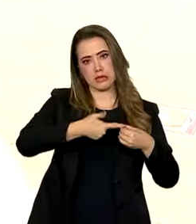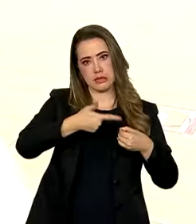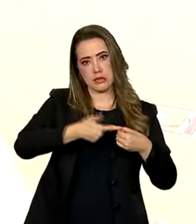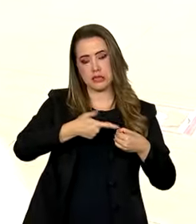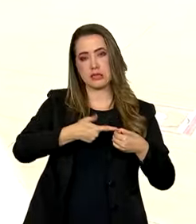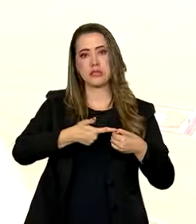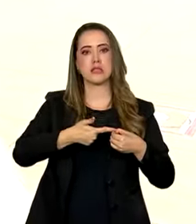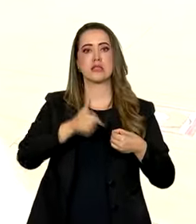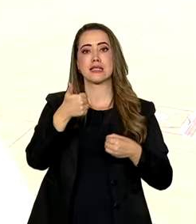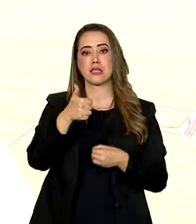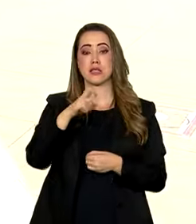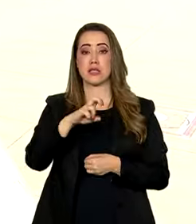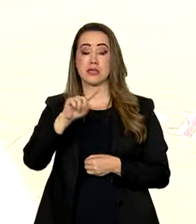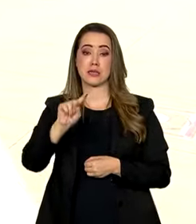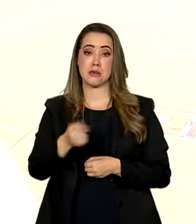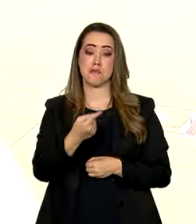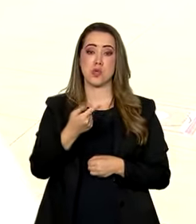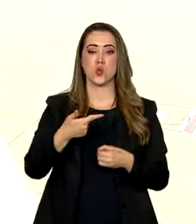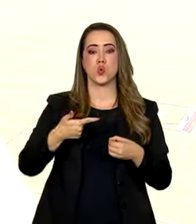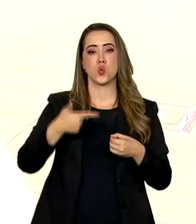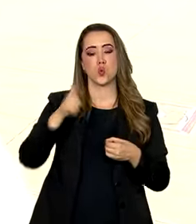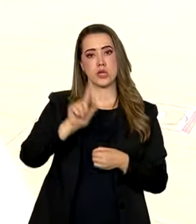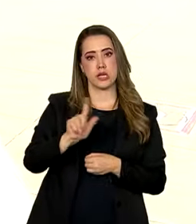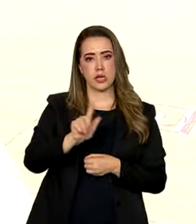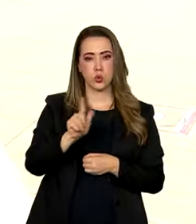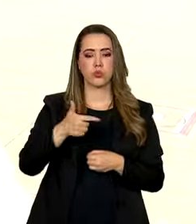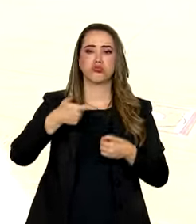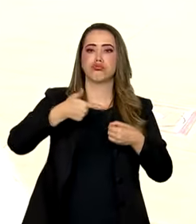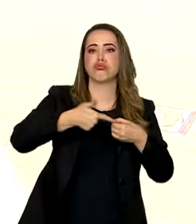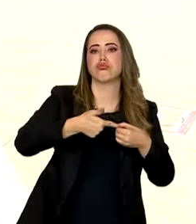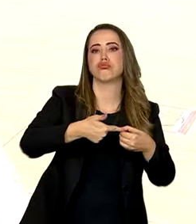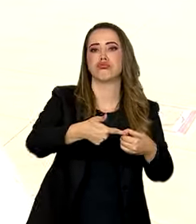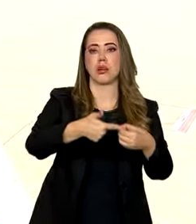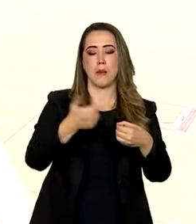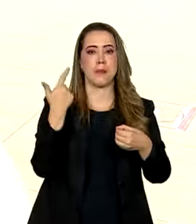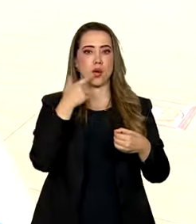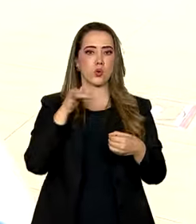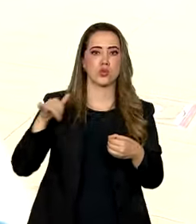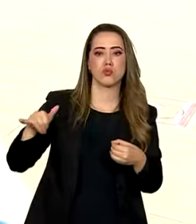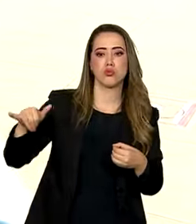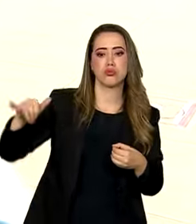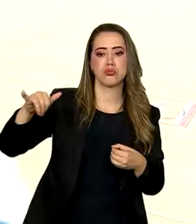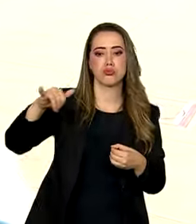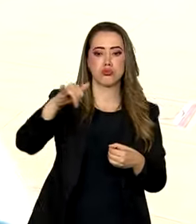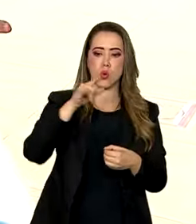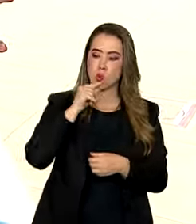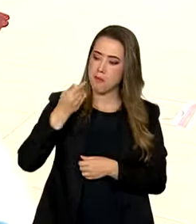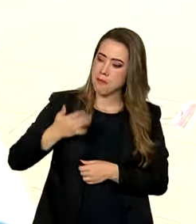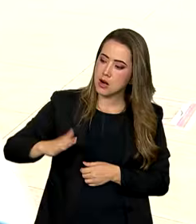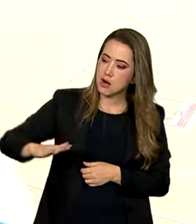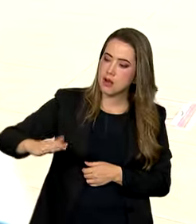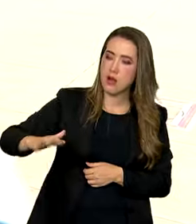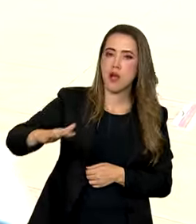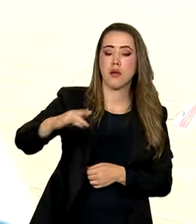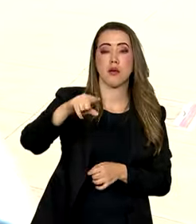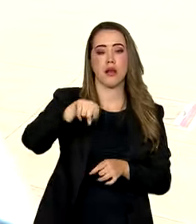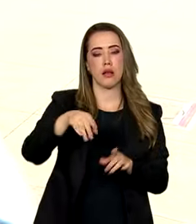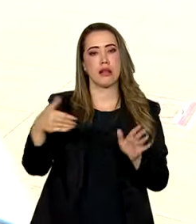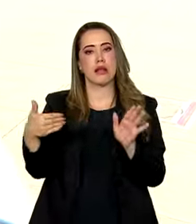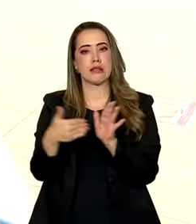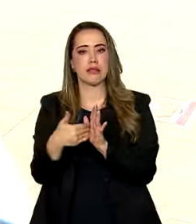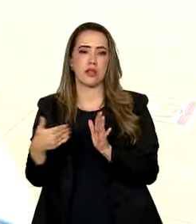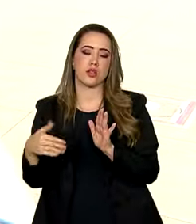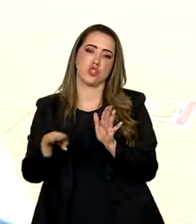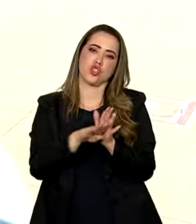115 mil litros de combustível para fazer a rota aí, cruzando o Mar Mediterrâneo, atravessando o Oceano Atlântico, até